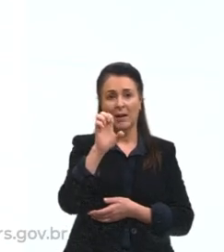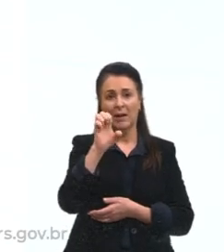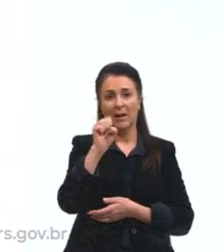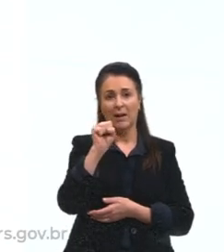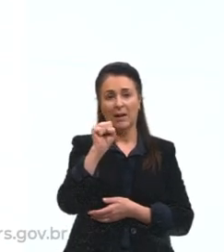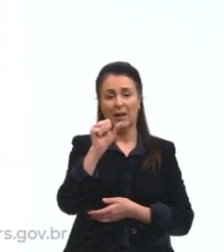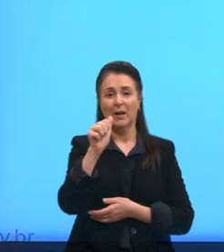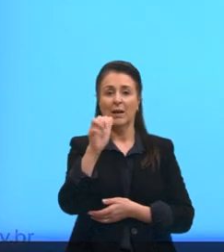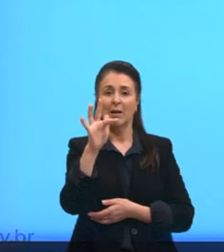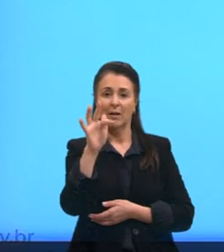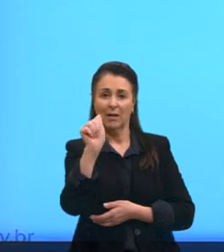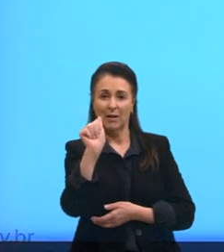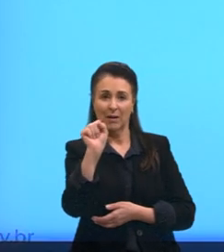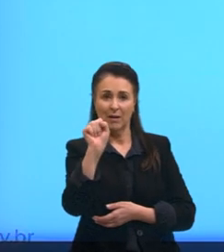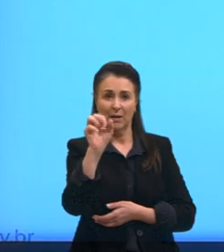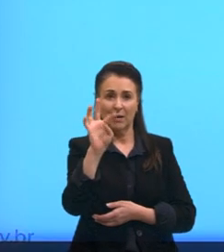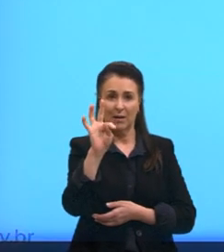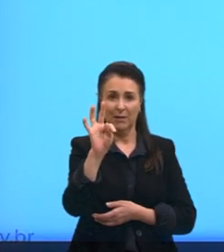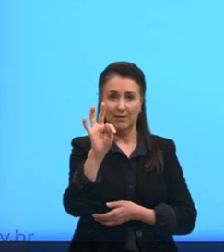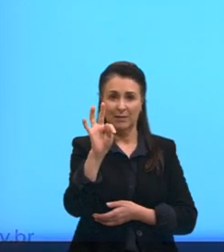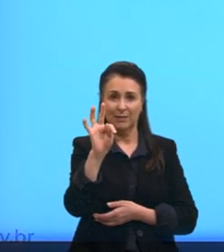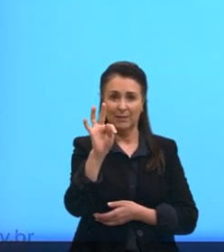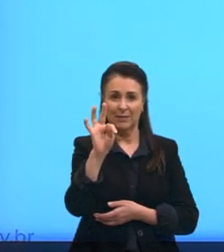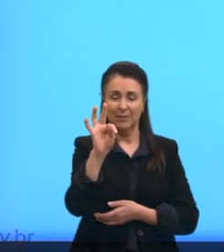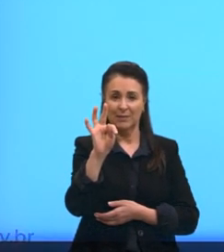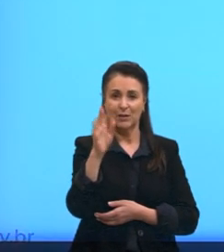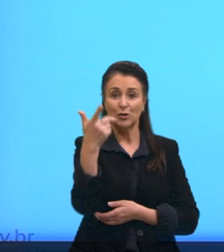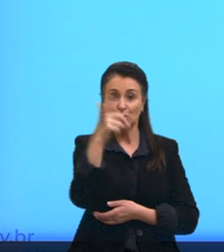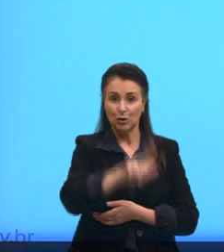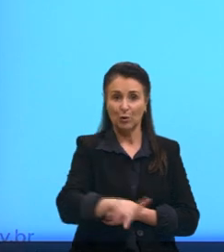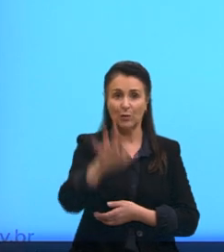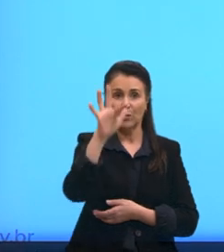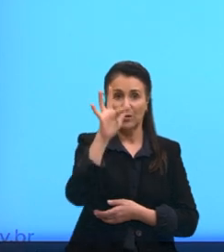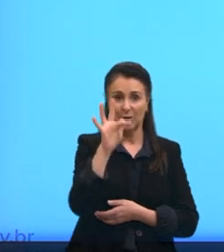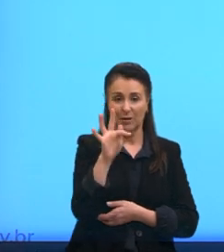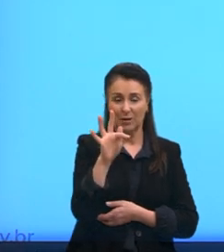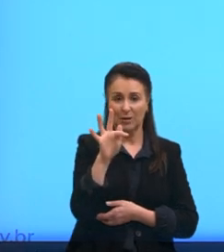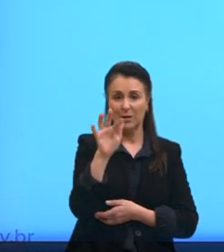ela é muito utilizada Eu vou soletrar por favor